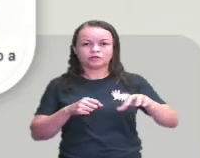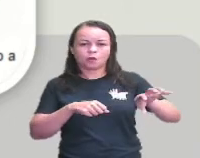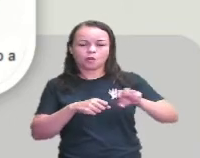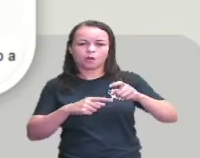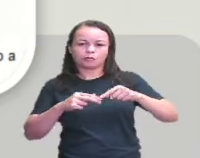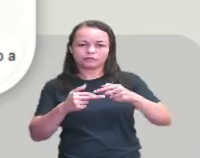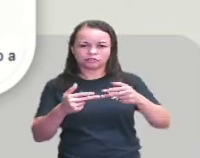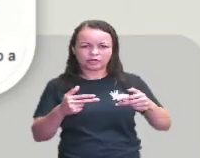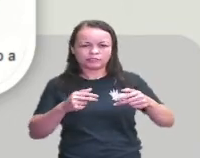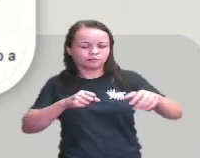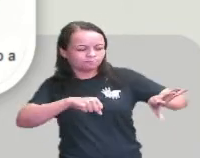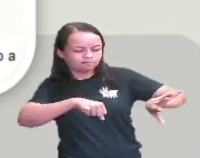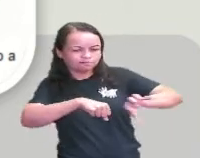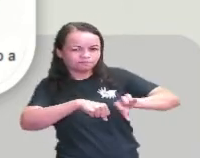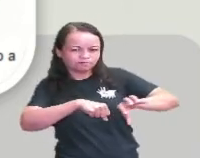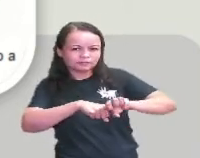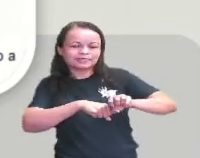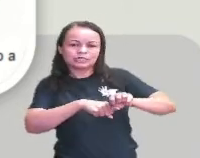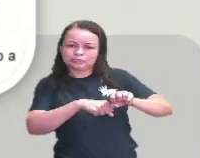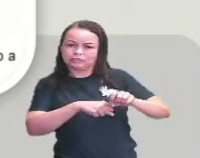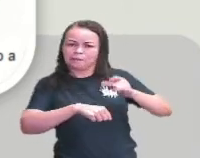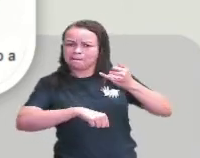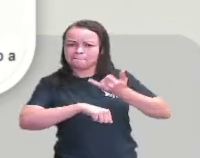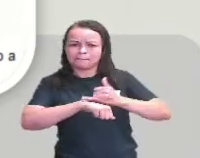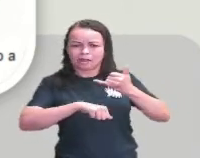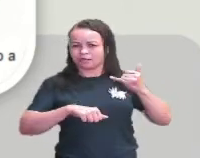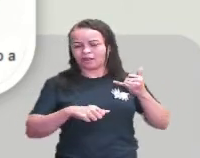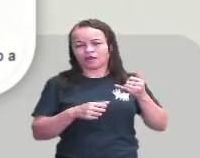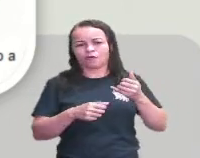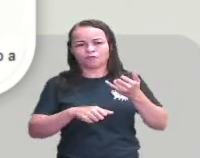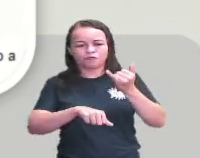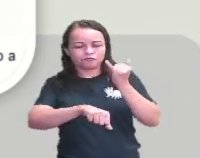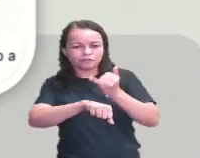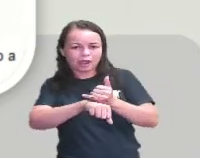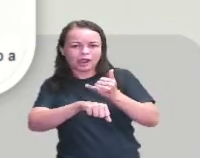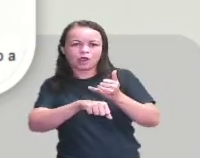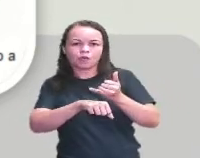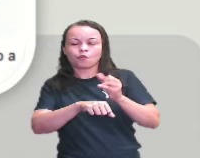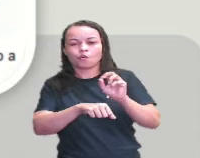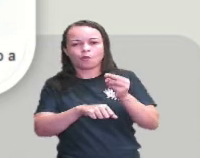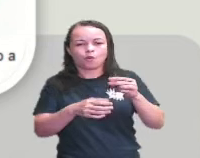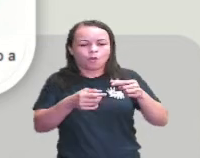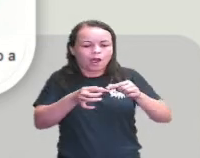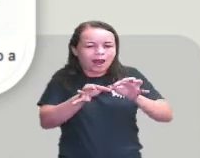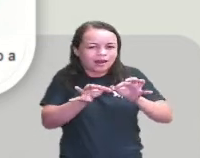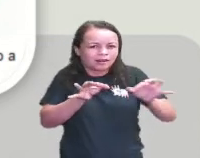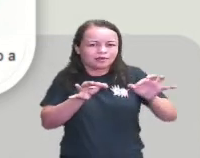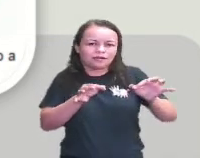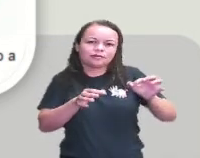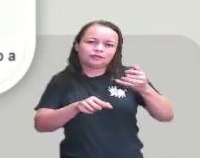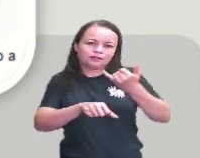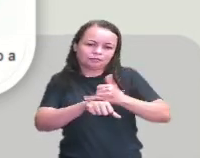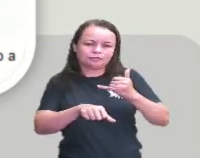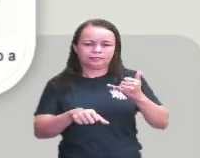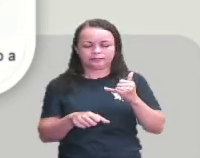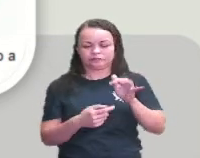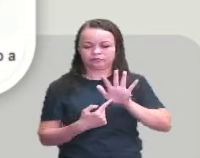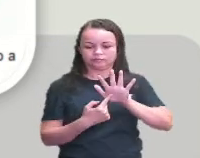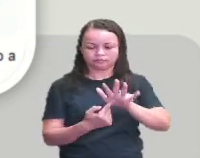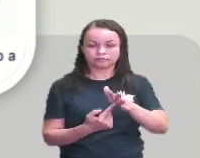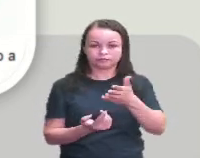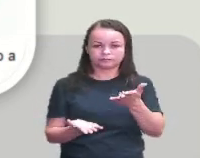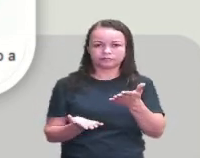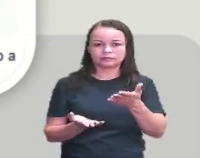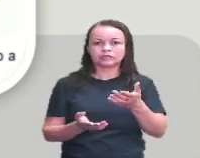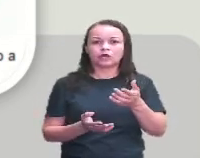material magnético que atraem algum tipo de metal, como ferro ou liga metálica. Como vocês podem ver aí na imagem,